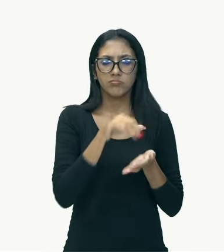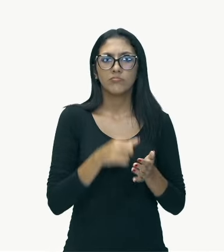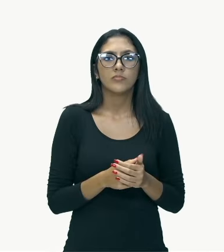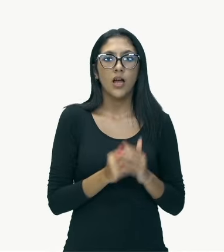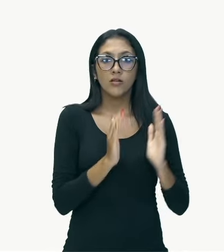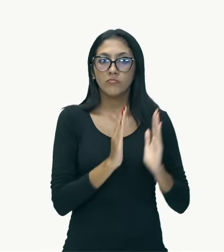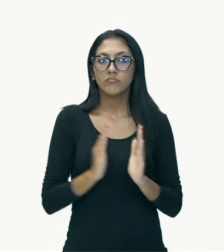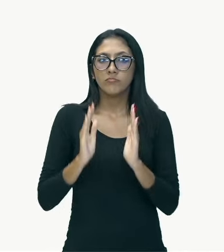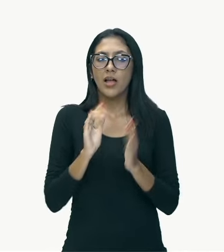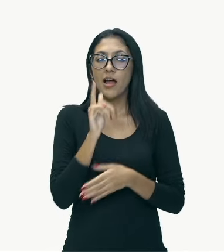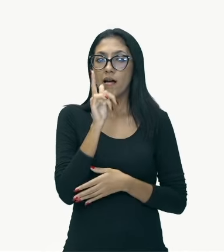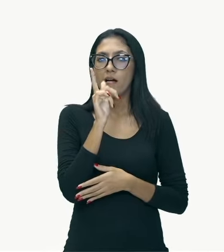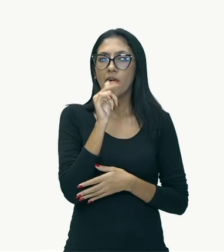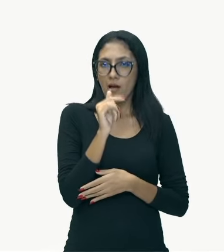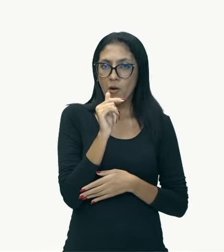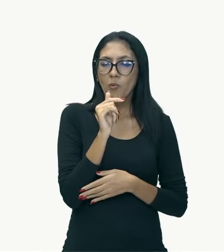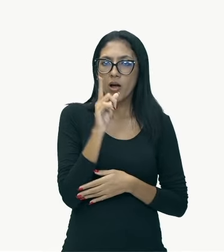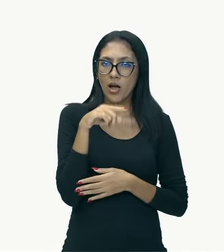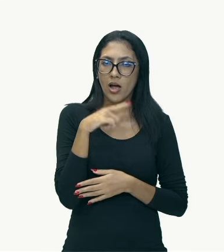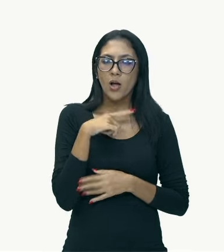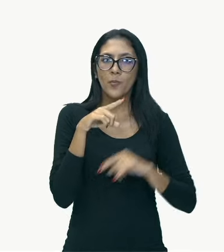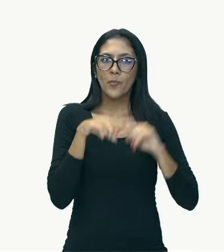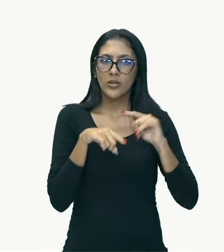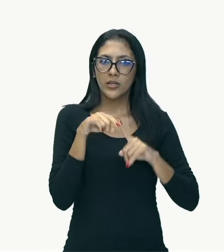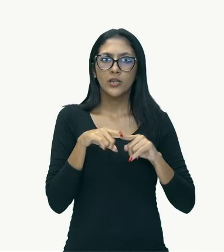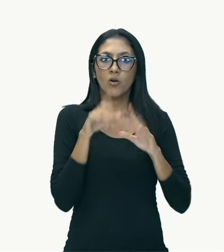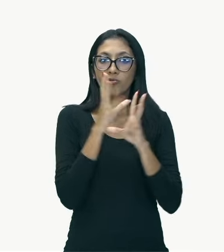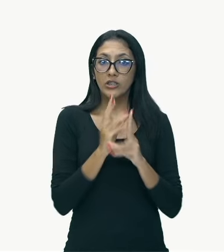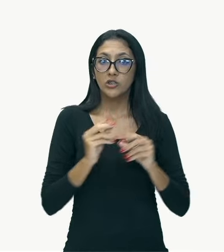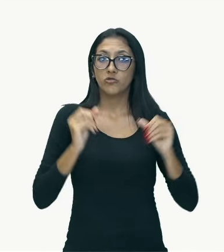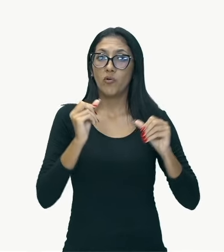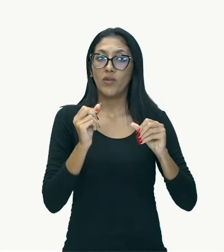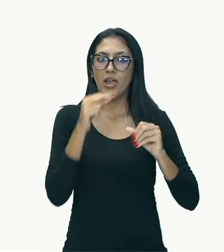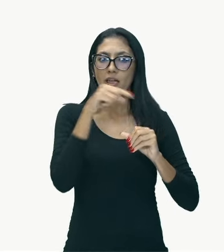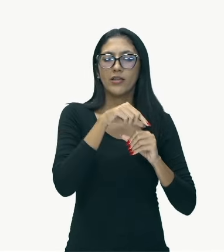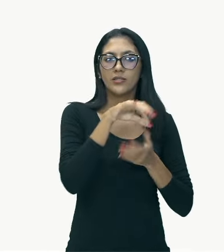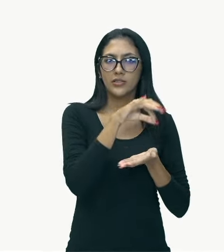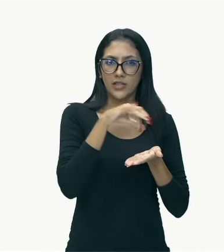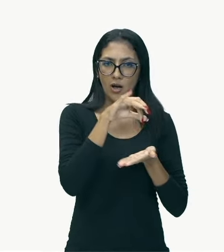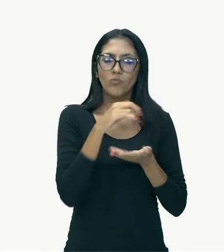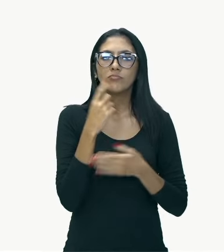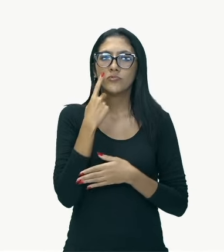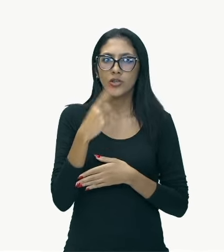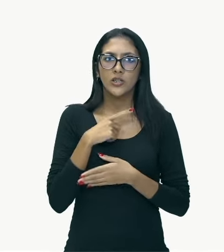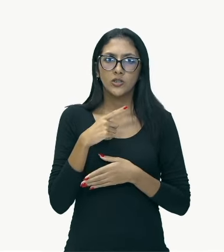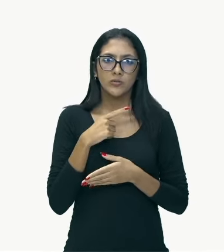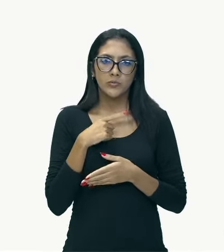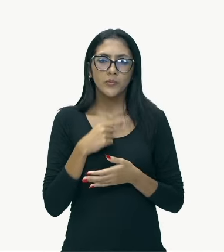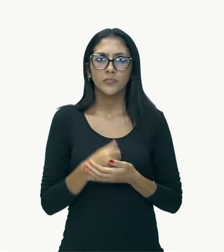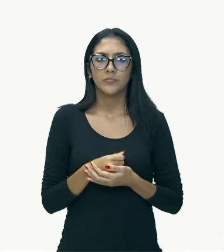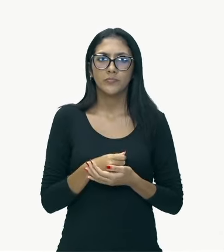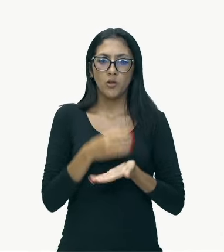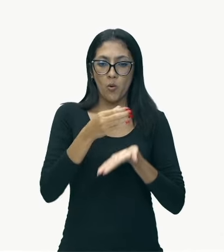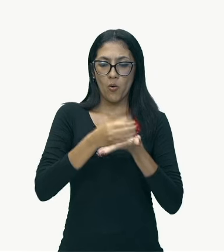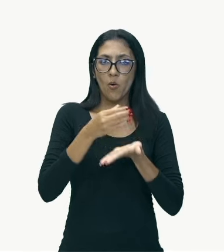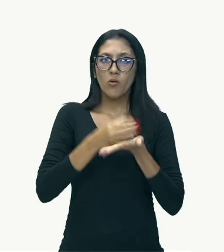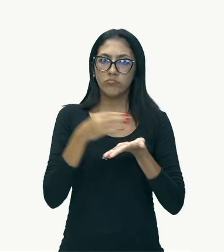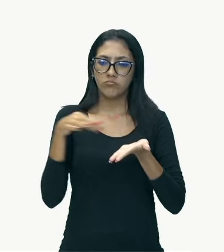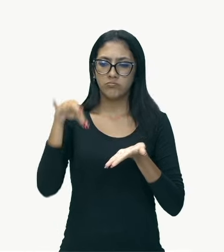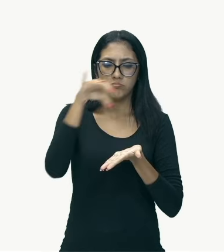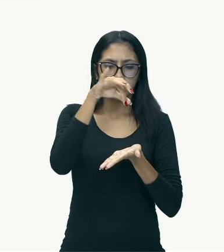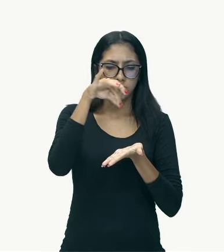a água, tá? Então, quando eu adiciono aqui, ó, o sal aqui na água, eu formo